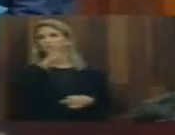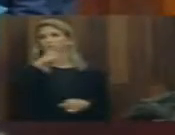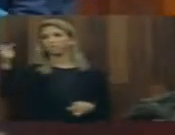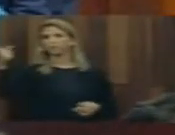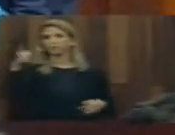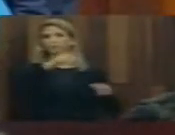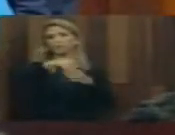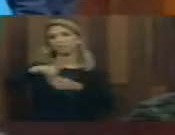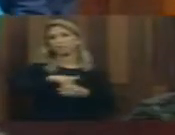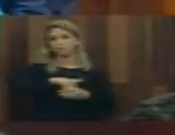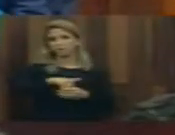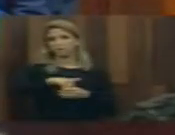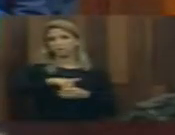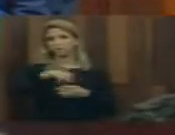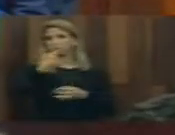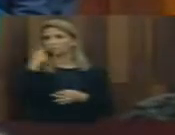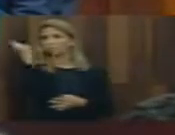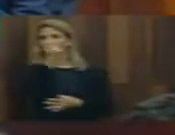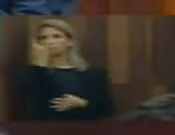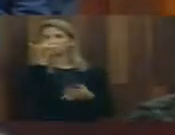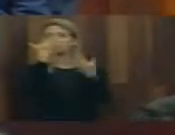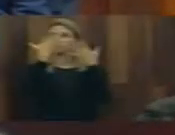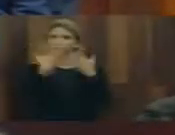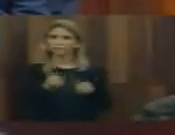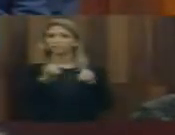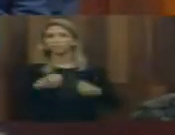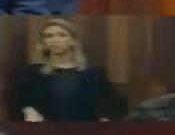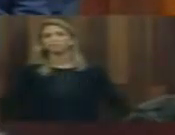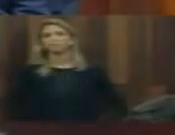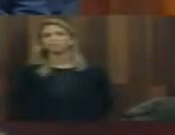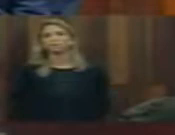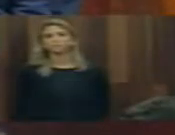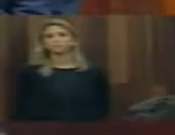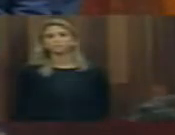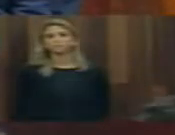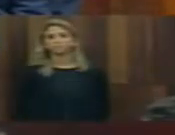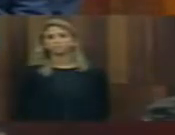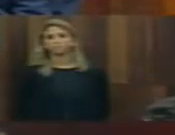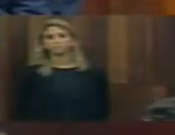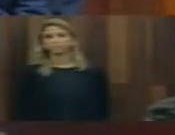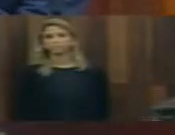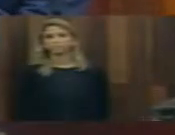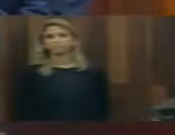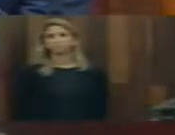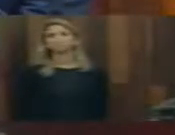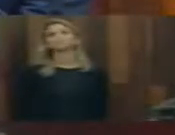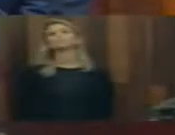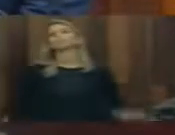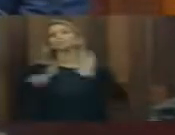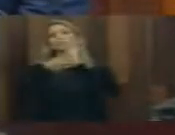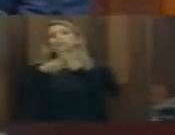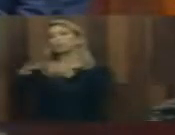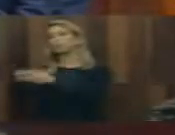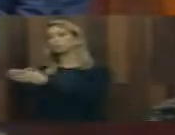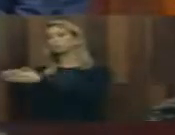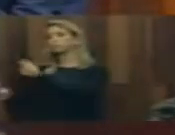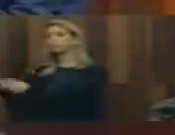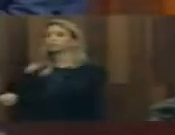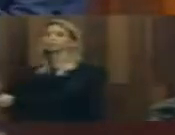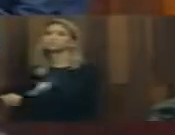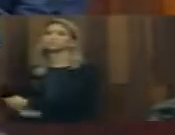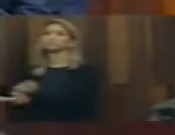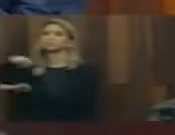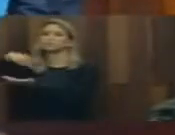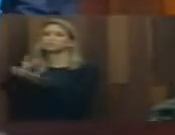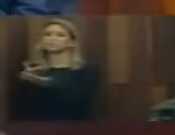queira discutir, em votação, os favoráveis permaneçam como estão. Aprovado por unanimidade, será encaminhado à Comissão de Políticas